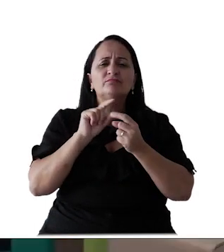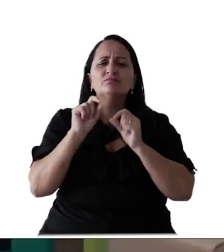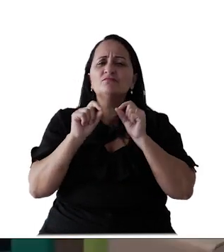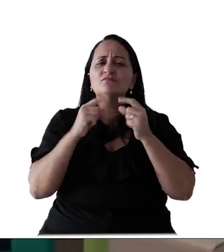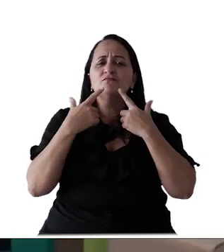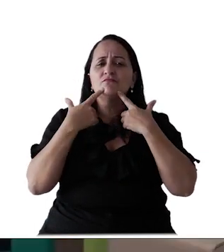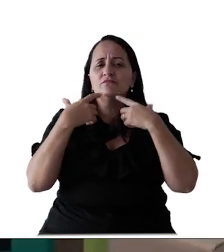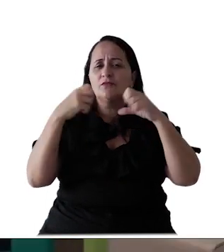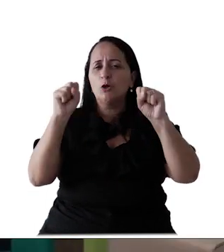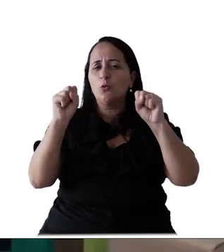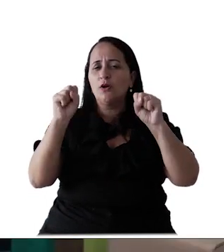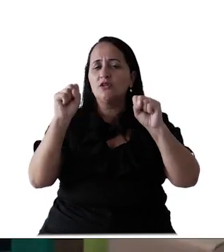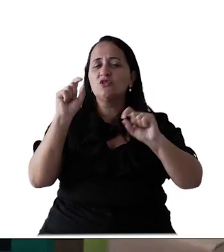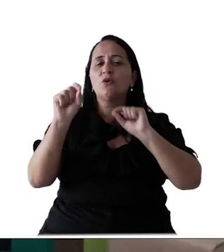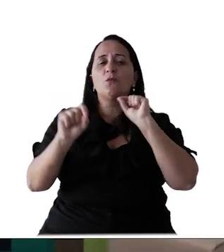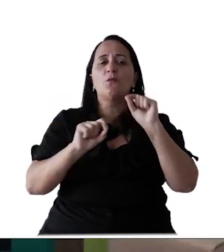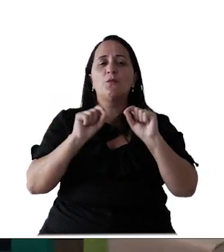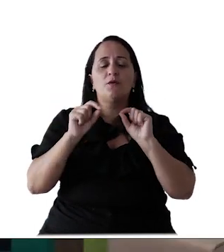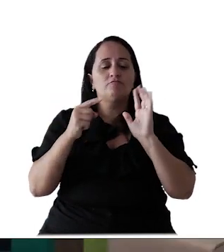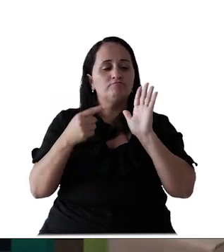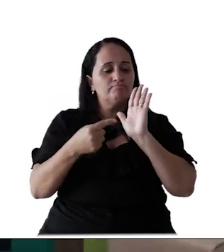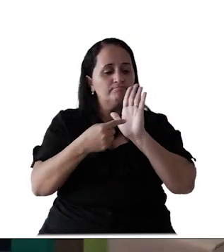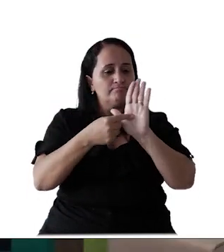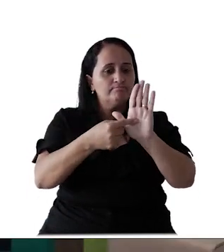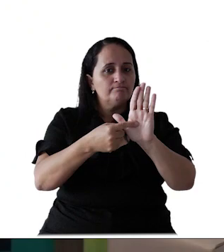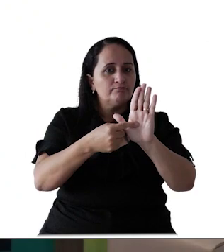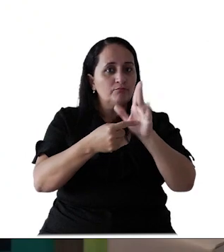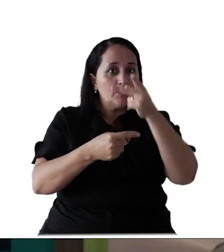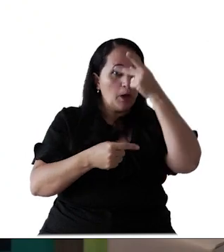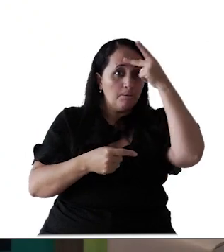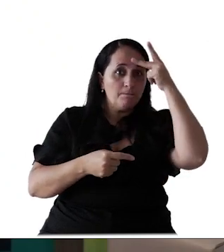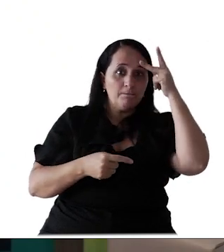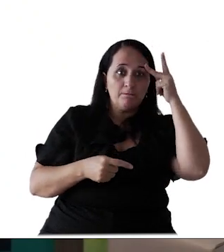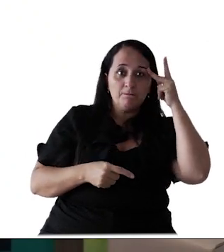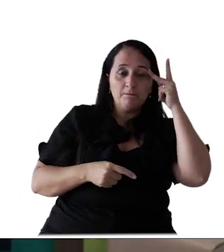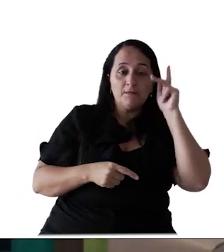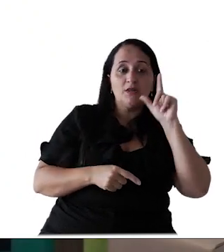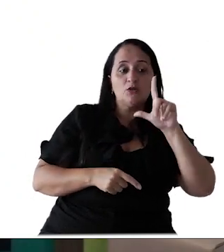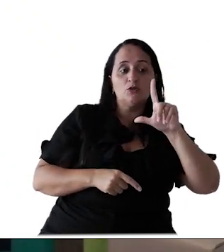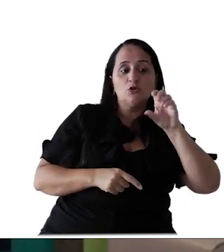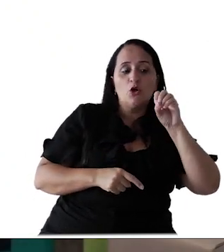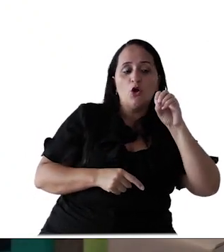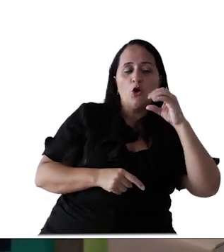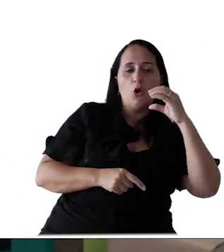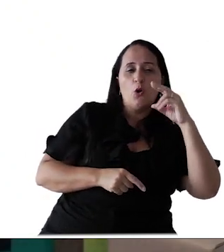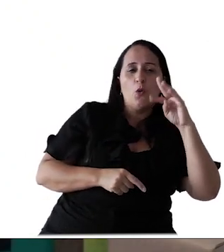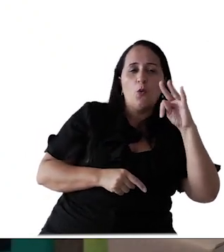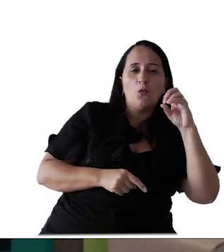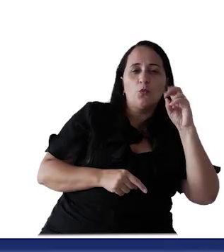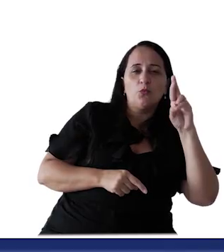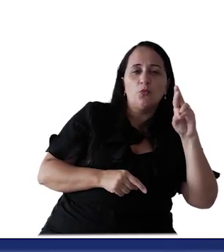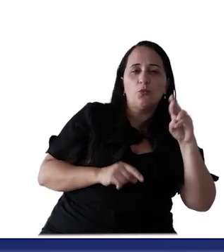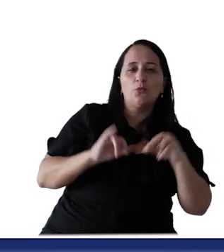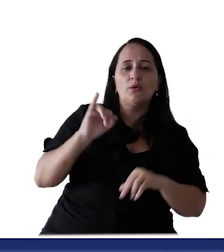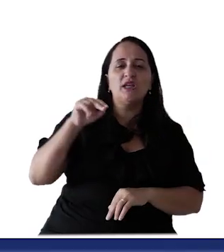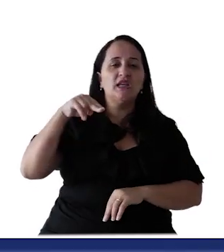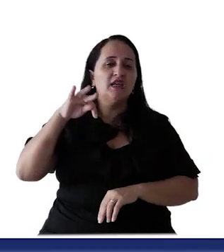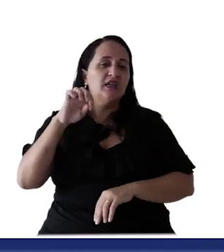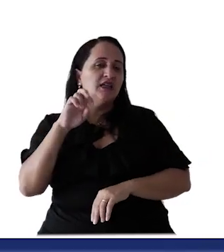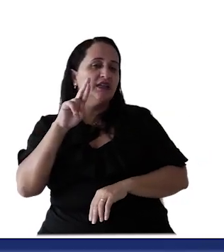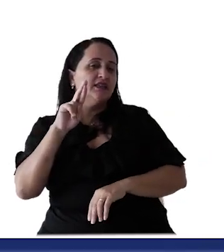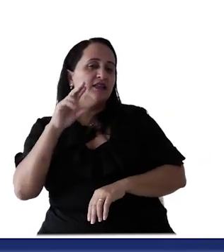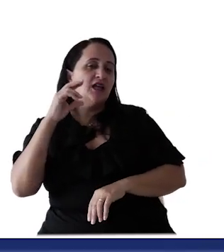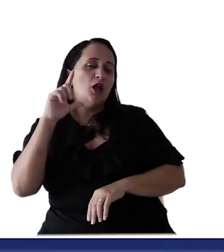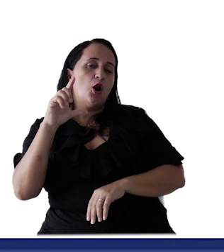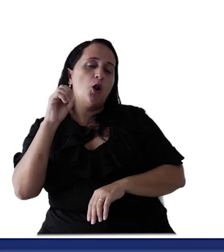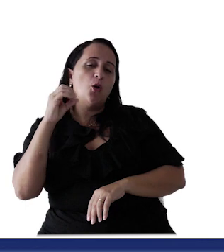linguísticas, onde a gente vai identificar o locutor e o interlocutor nos textos. Pois bem, observe essa